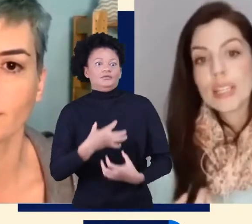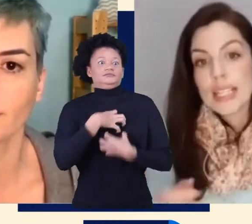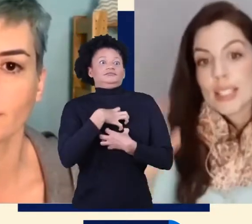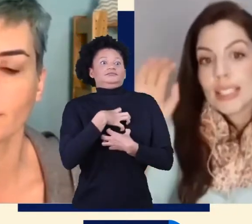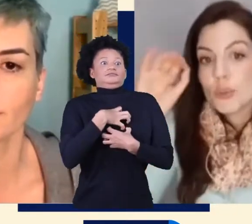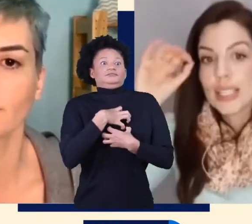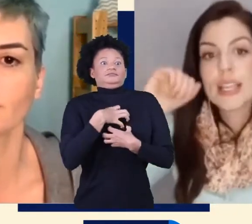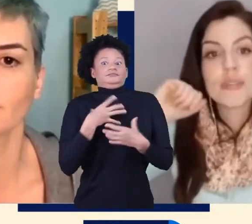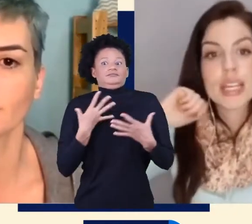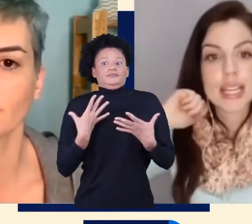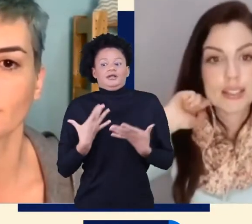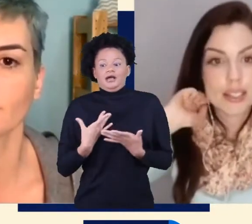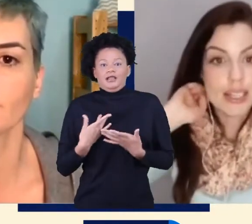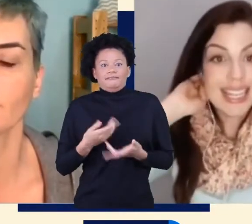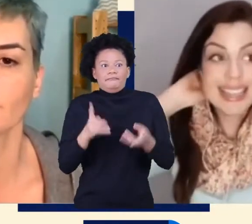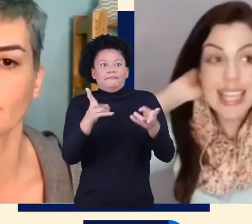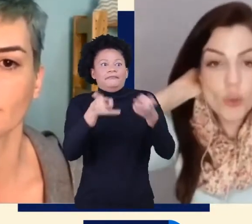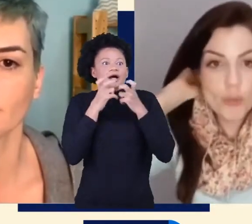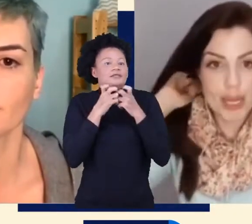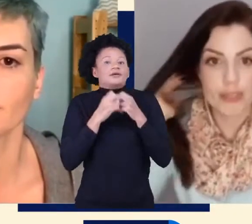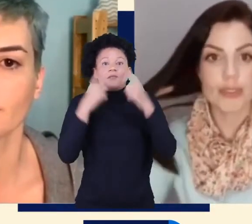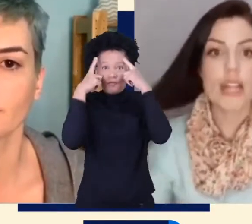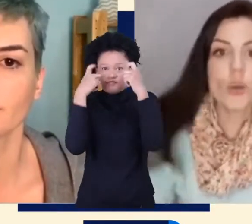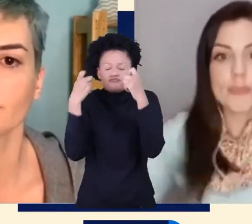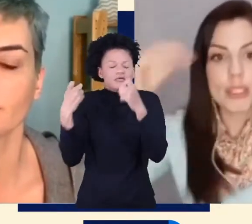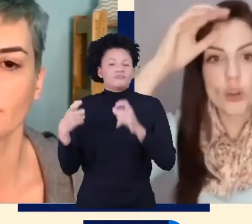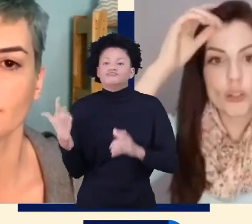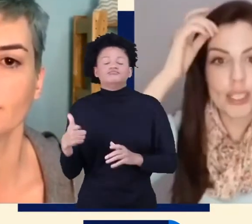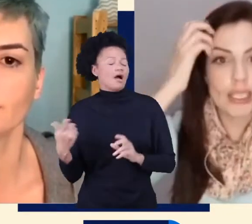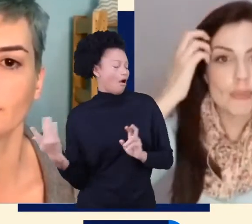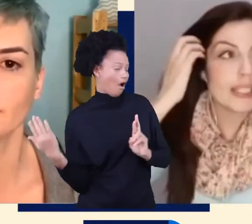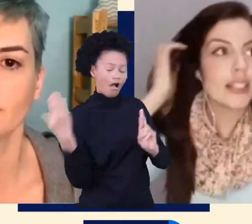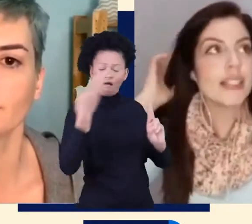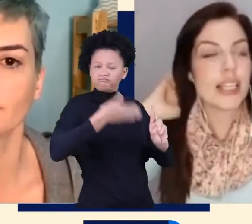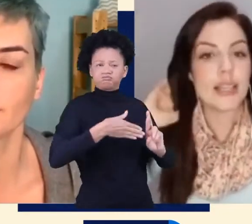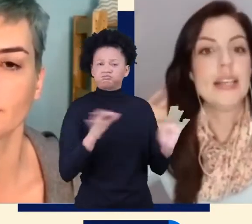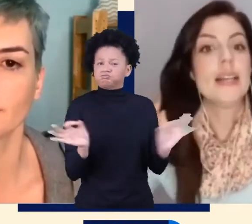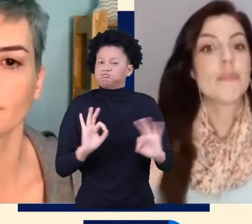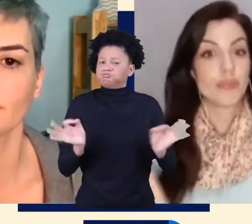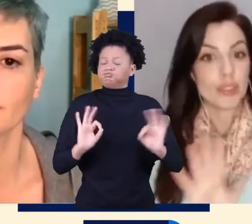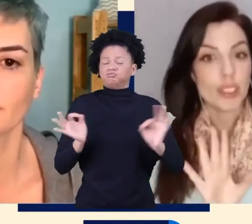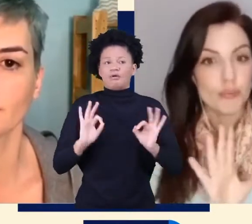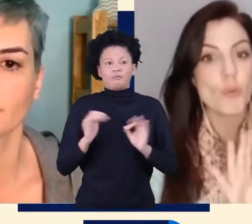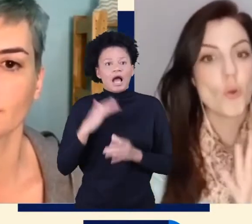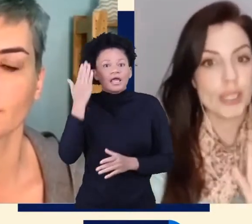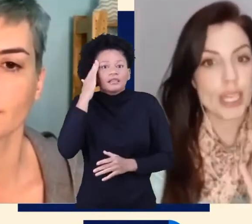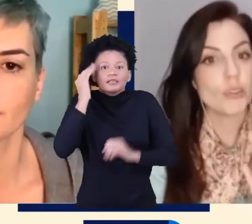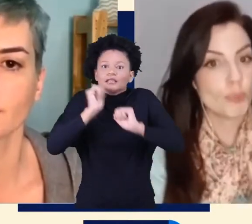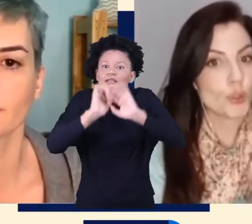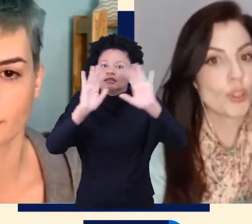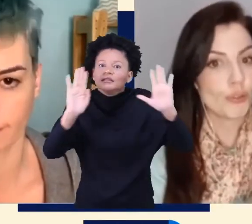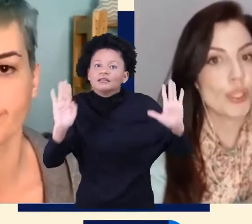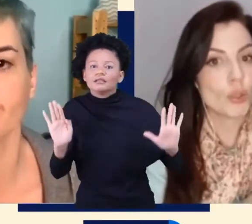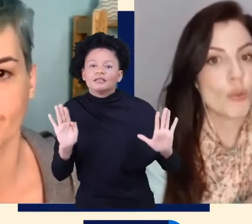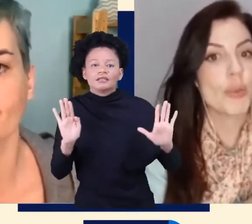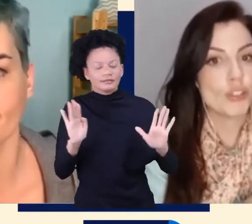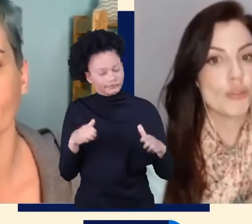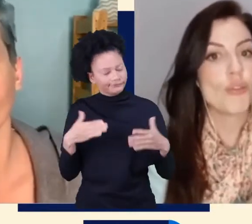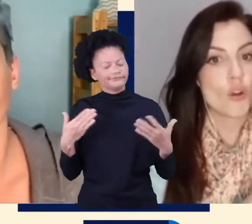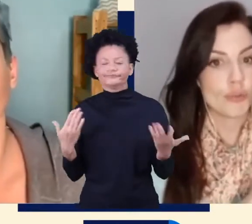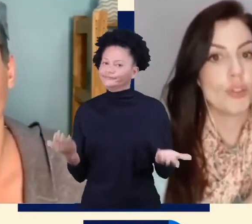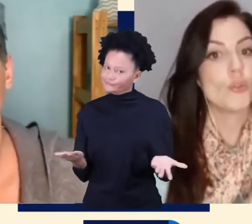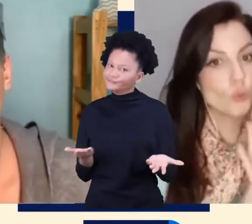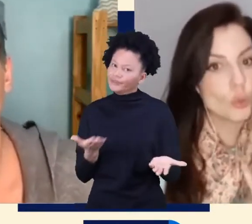uma violência. Ela não tem referência nenhuma, tá, no repertório dela para entender. E vamos combinar que pornografia